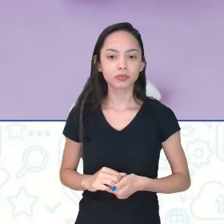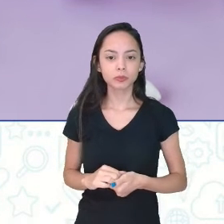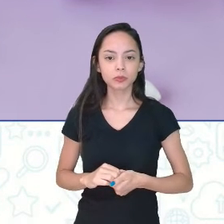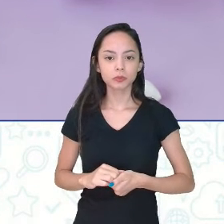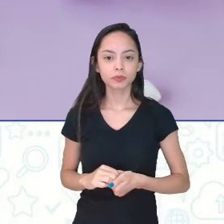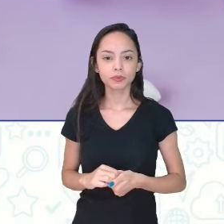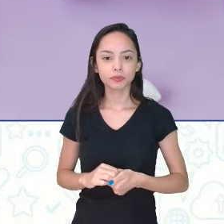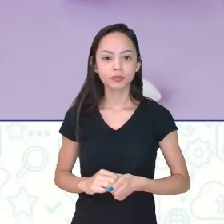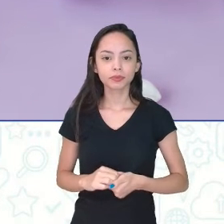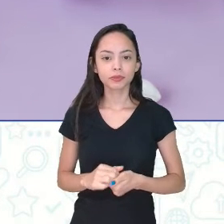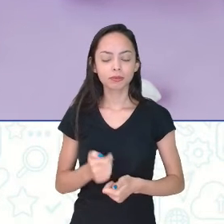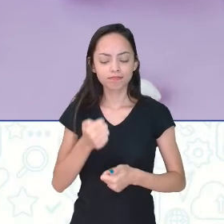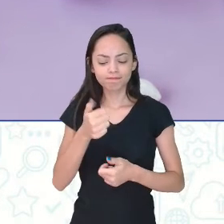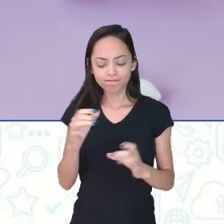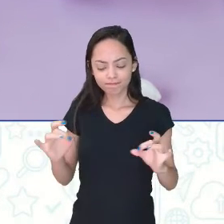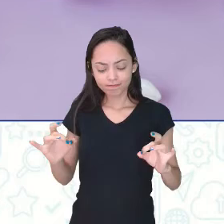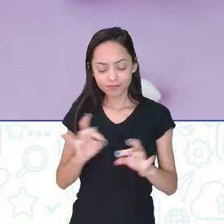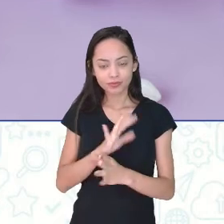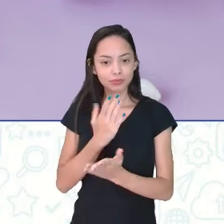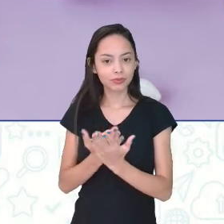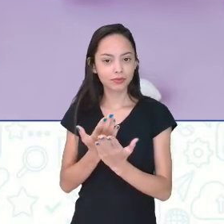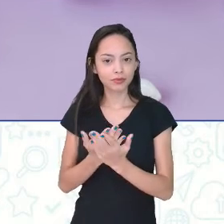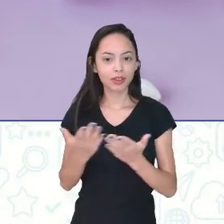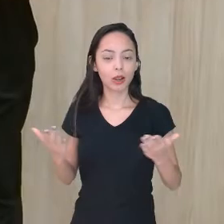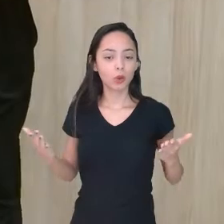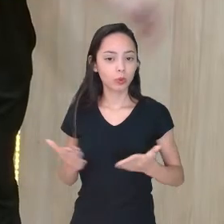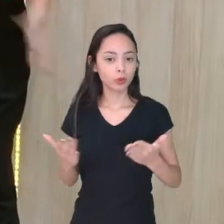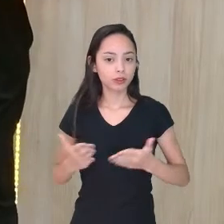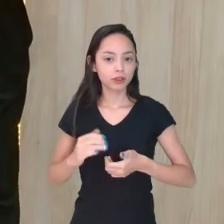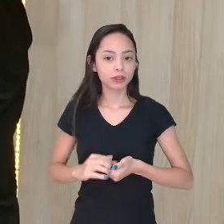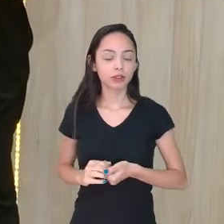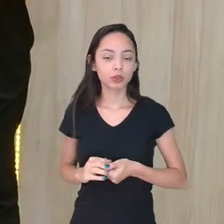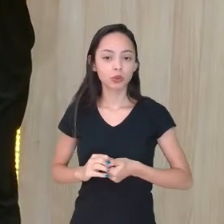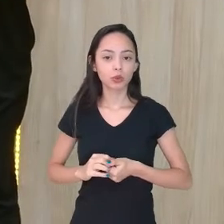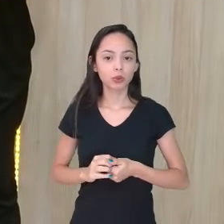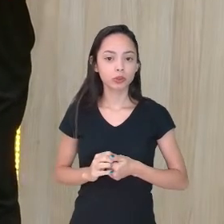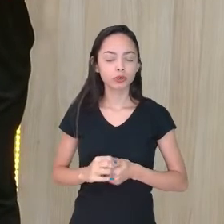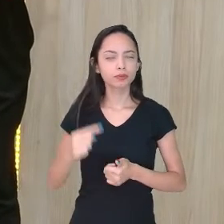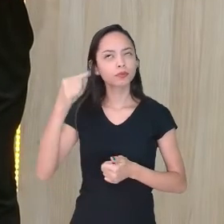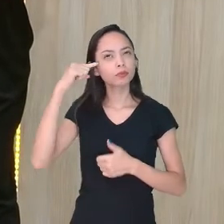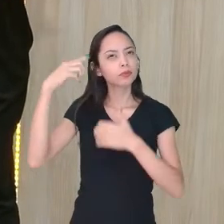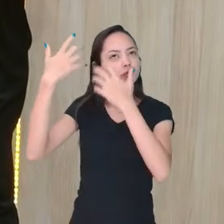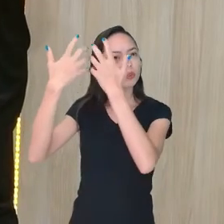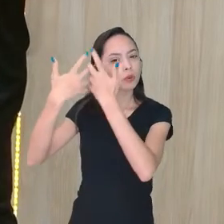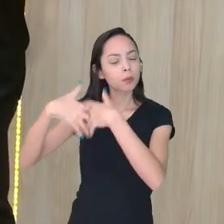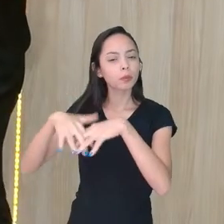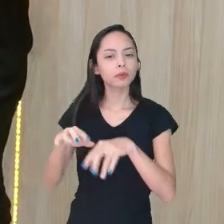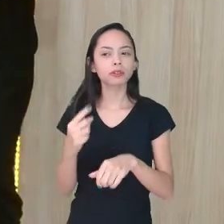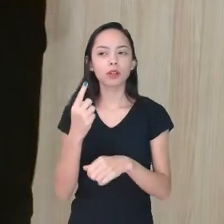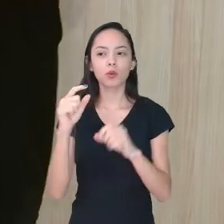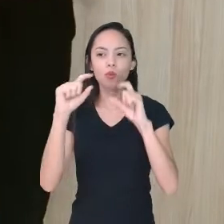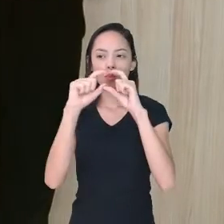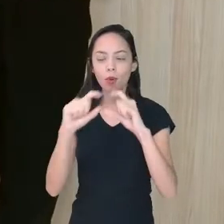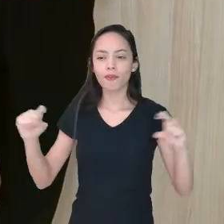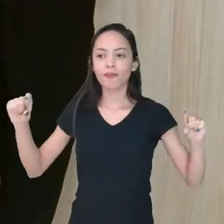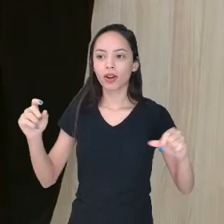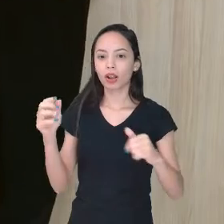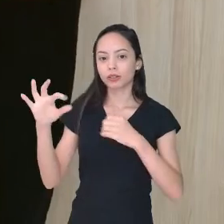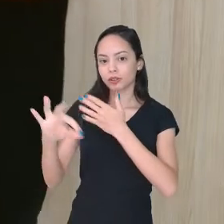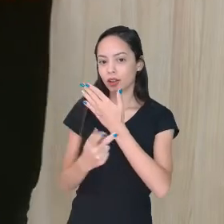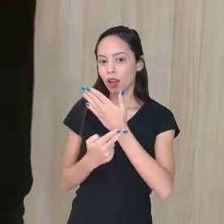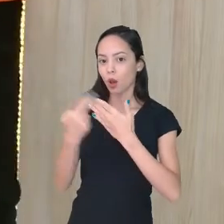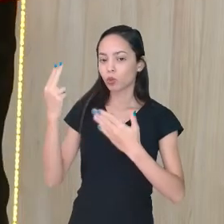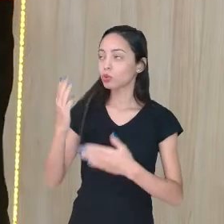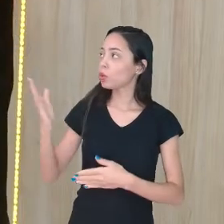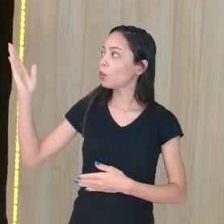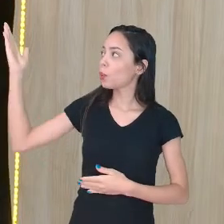E aí, pra gente terminar a aula de hoje, gente, vamos pensar aqui sobre uma frase de Judith Butler, que